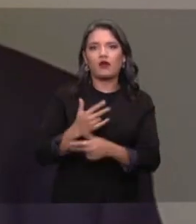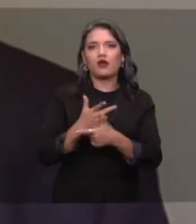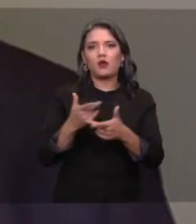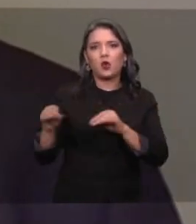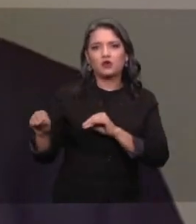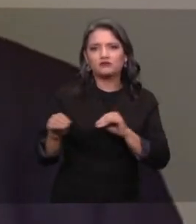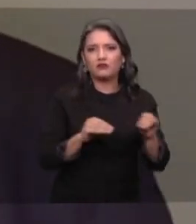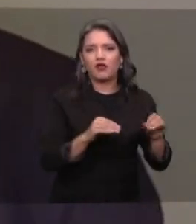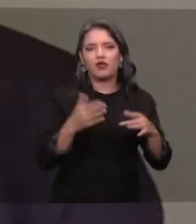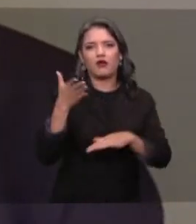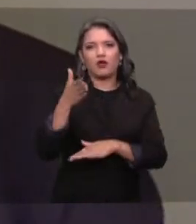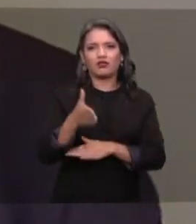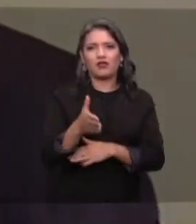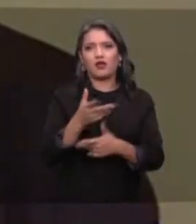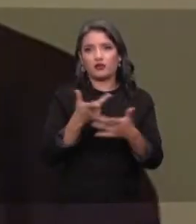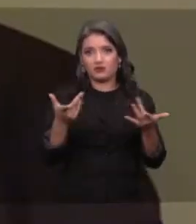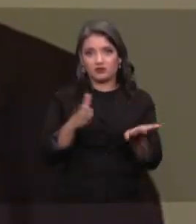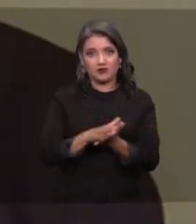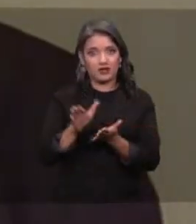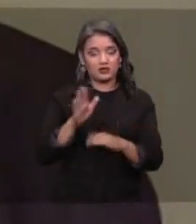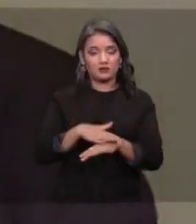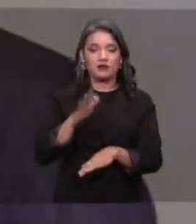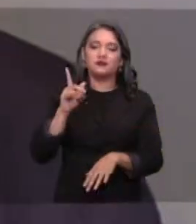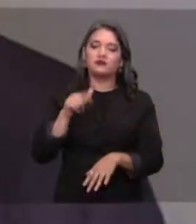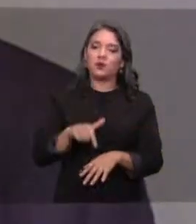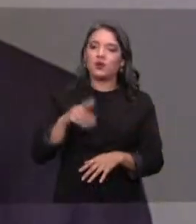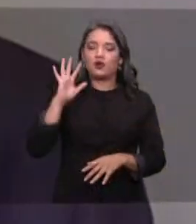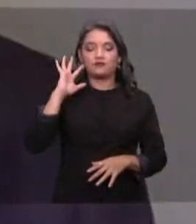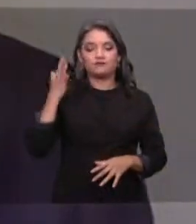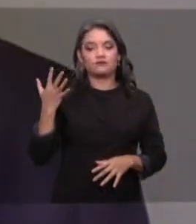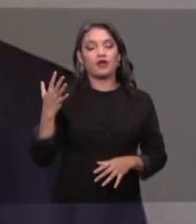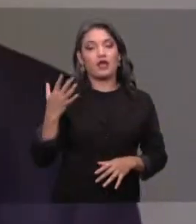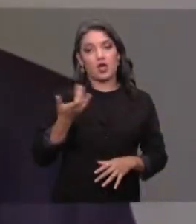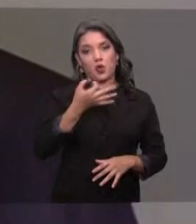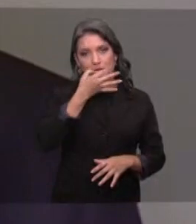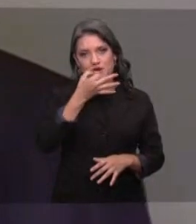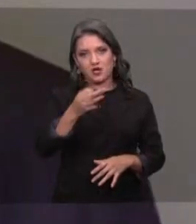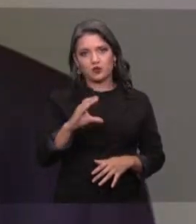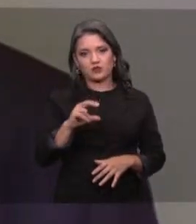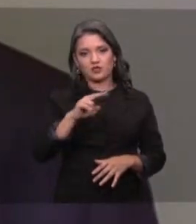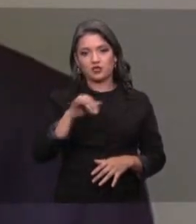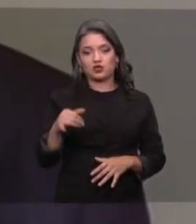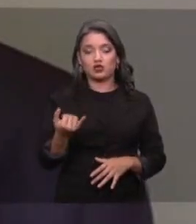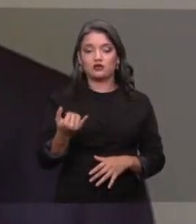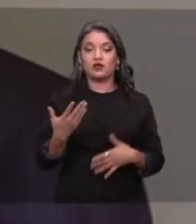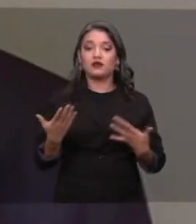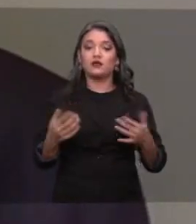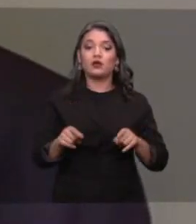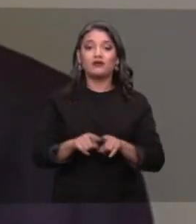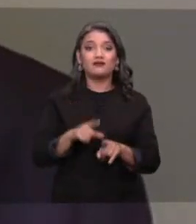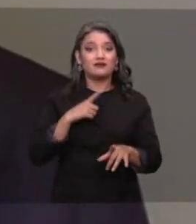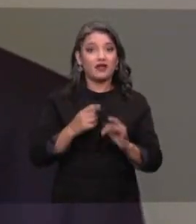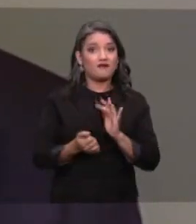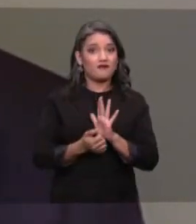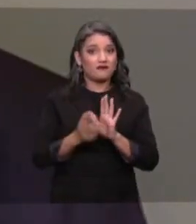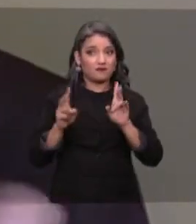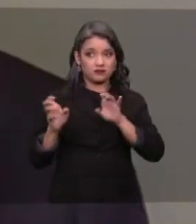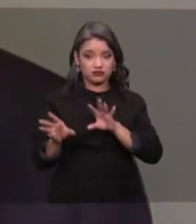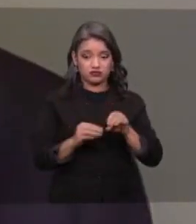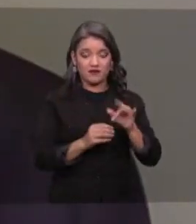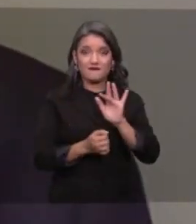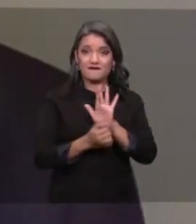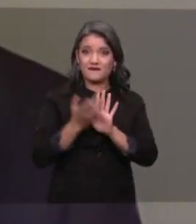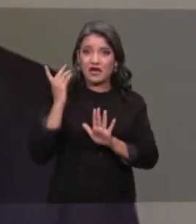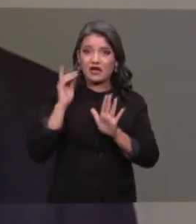comarcas. Esse é o entendimento, como disse, do Conselho Nacional de Justiça. E digo eu, são muitos os dados de 2019 da Justiça